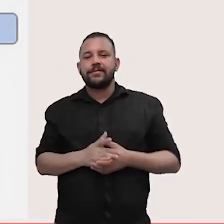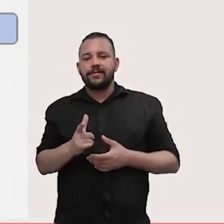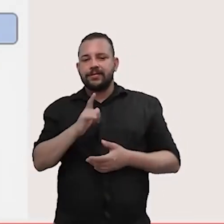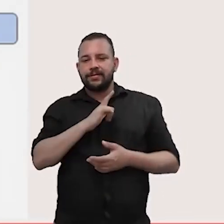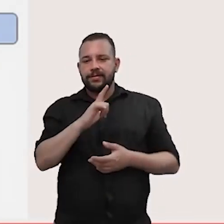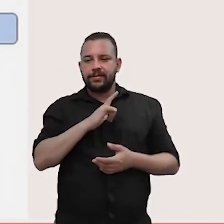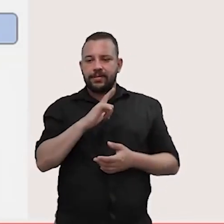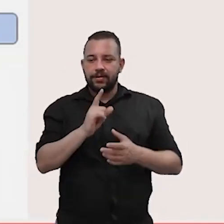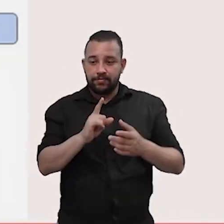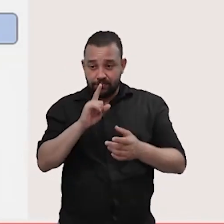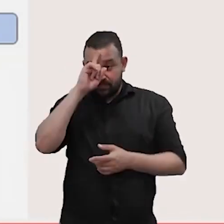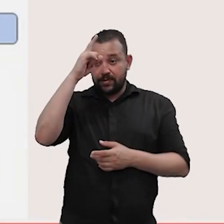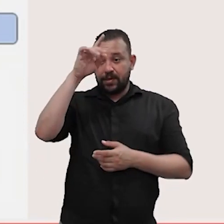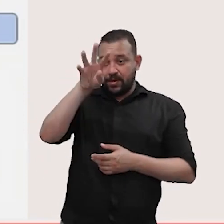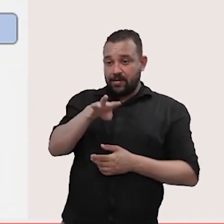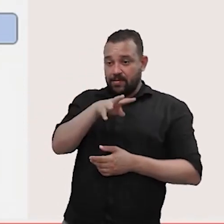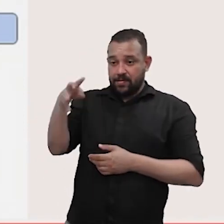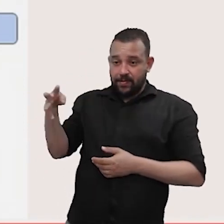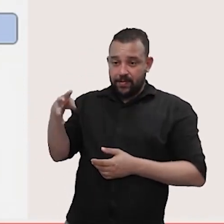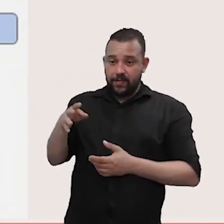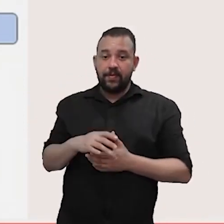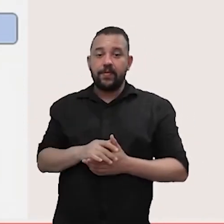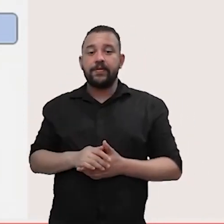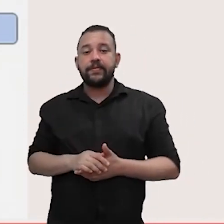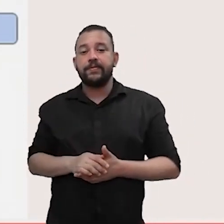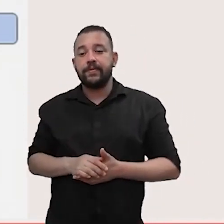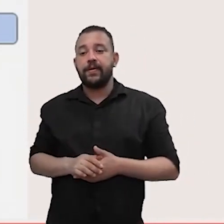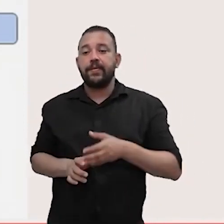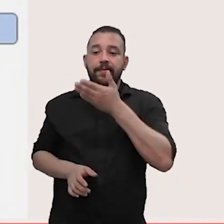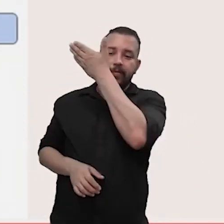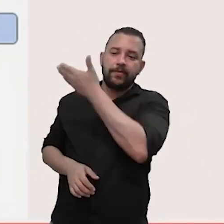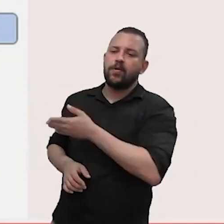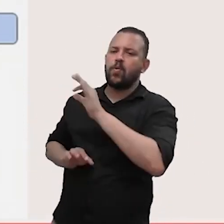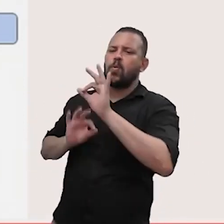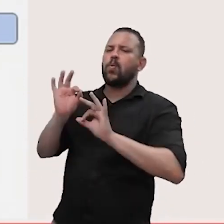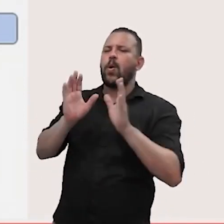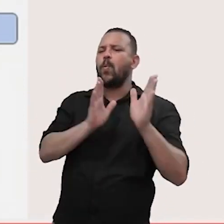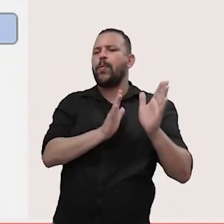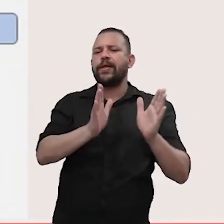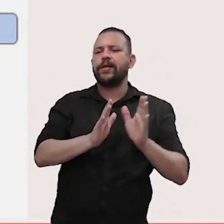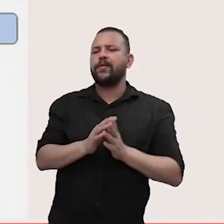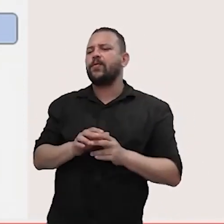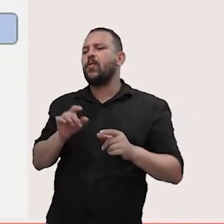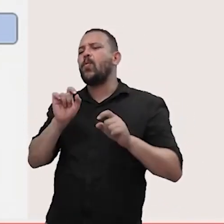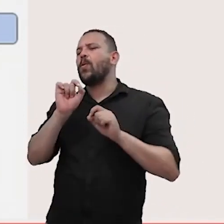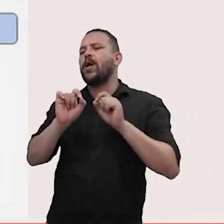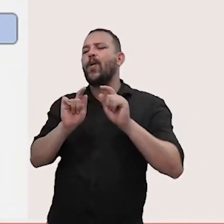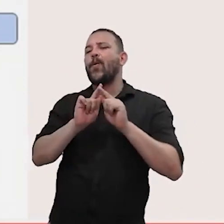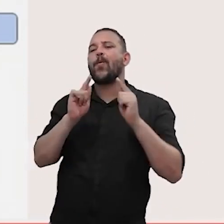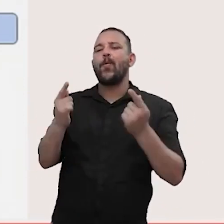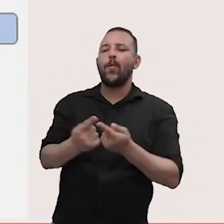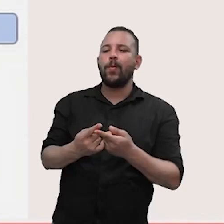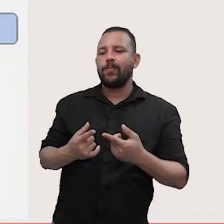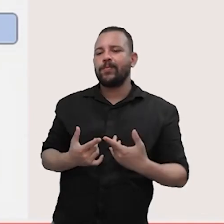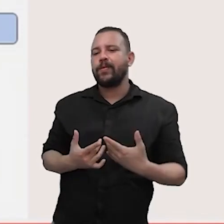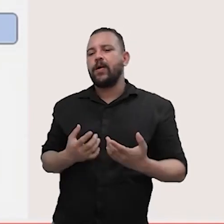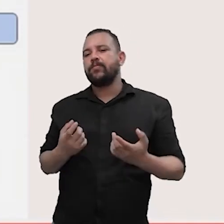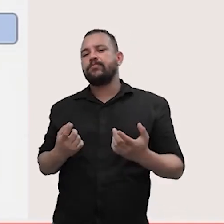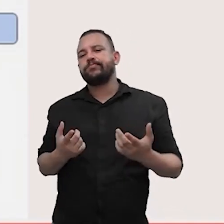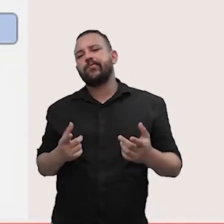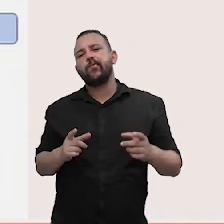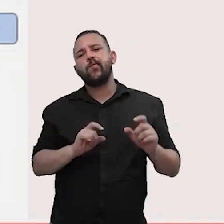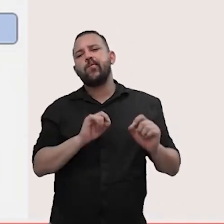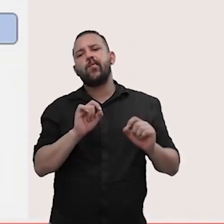tabela periódica, mostrando ali o que é um período, um grupo, tá? A criação ali por